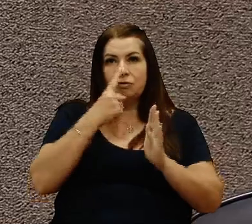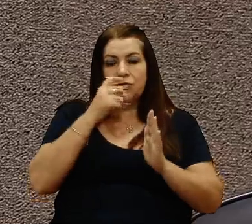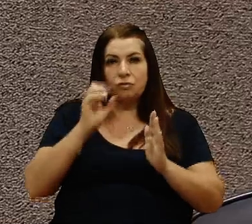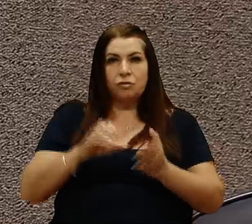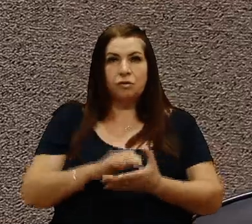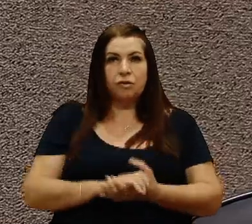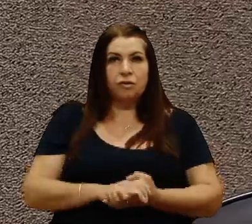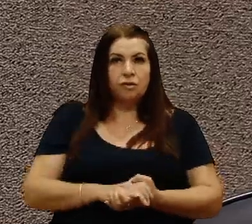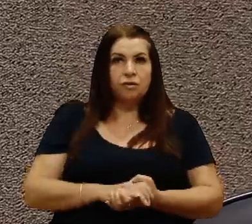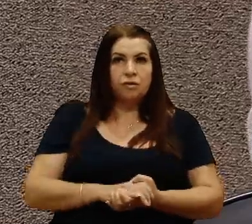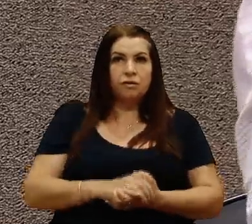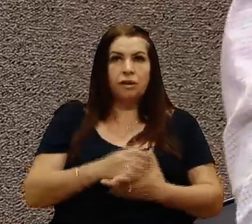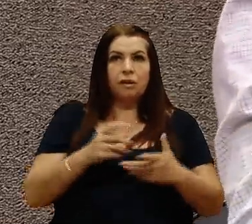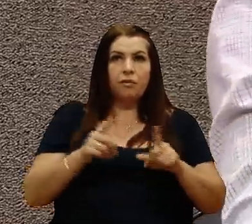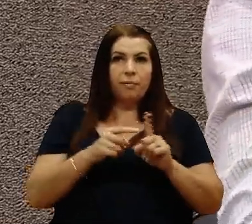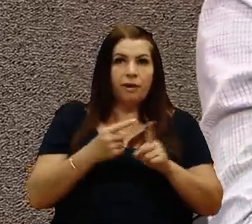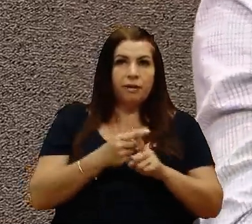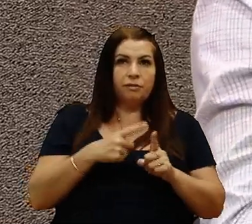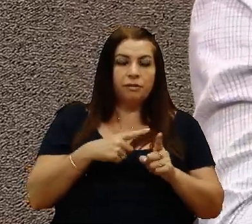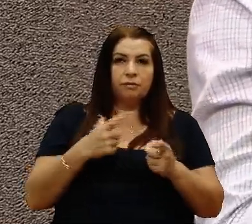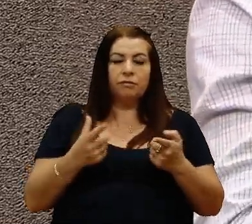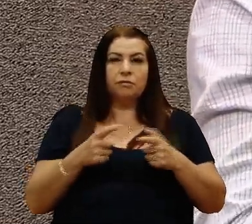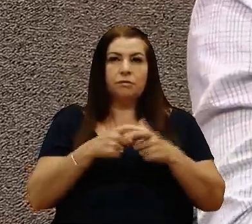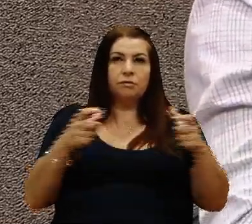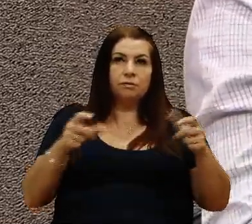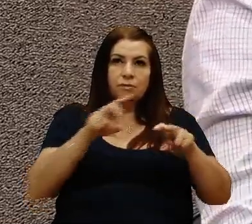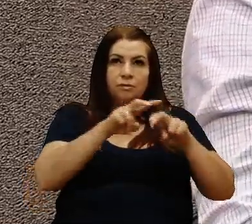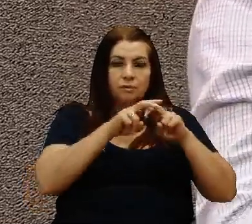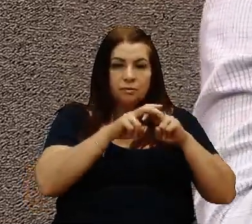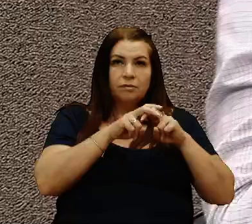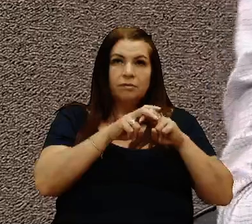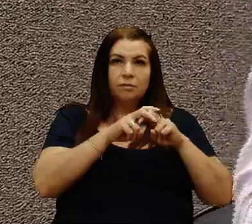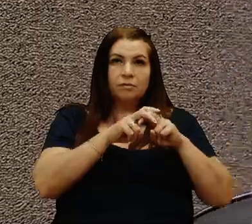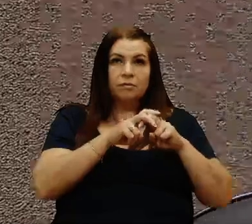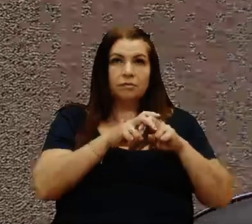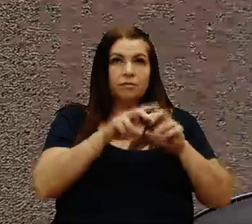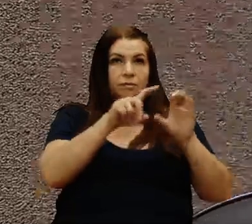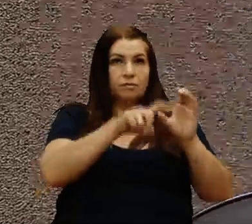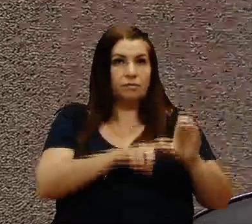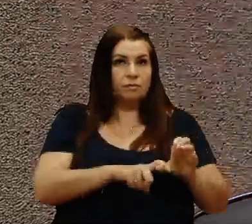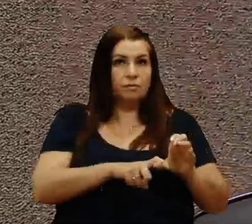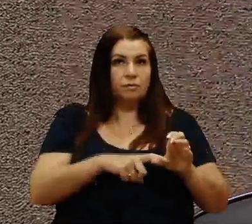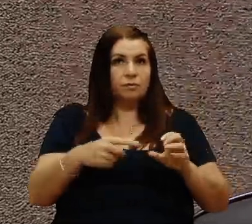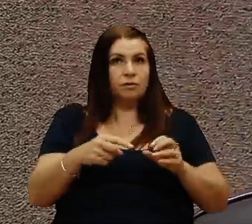E esse é um dos grandes motivos do passivo da Codeca.